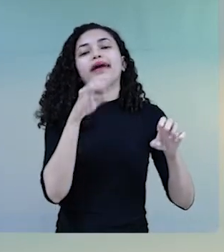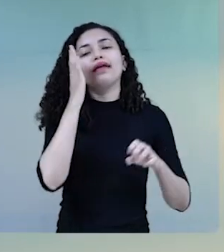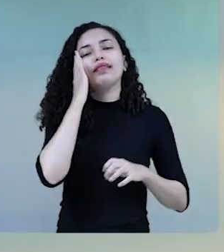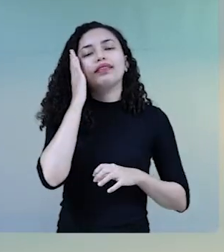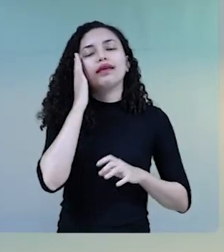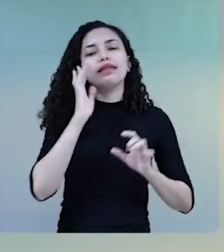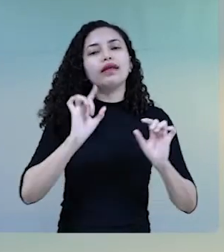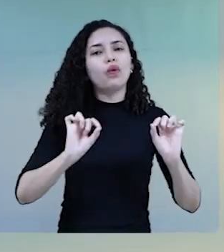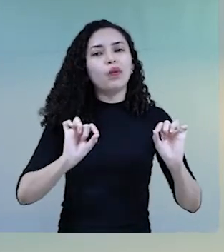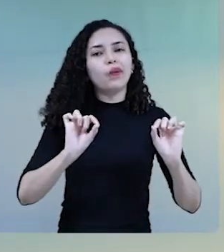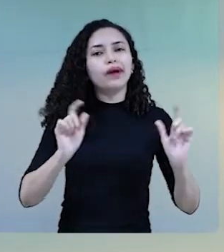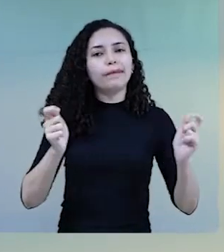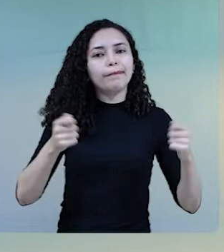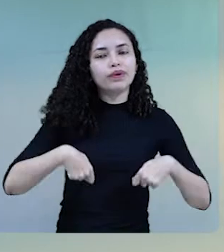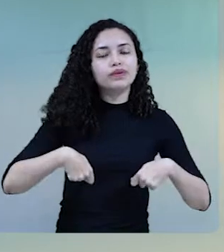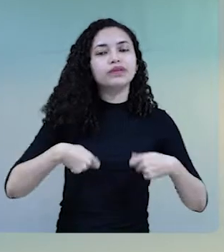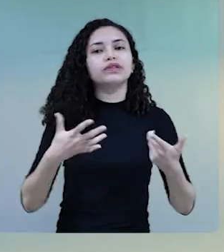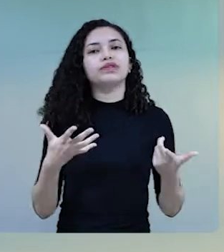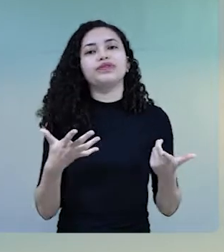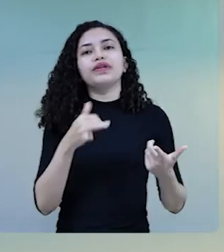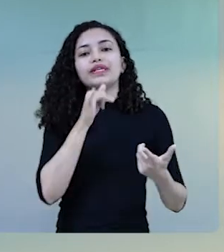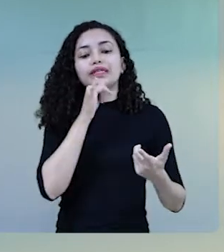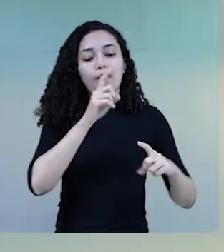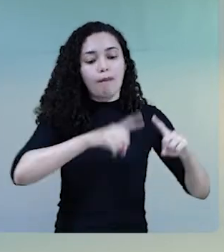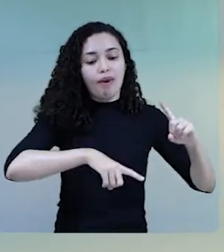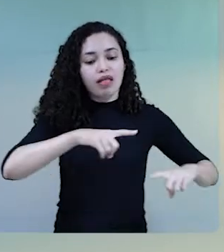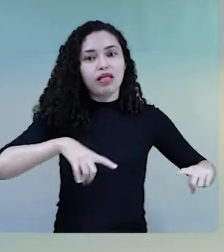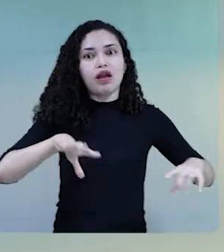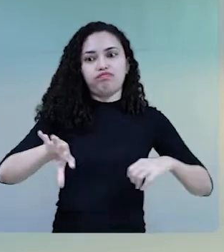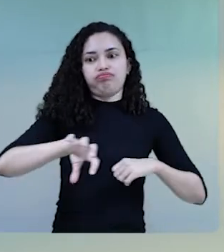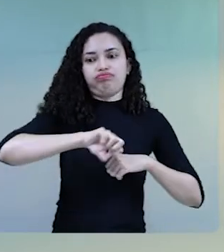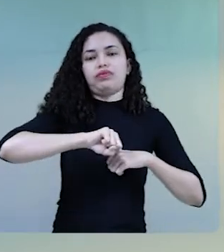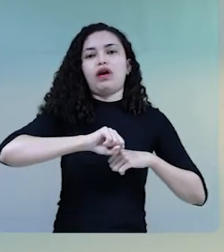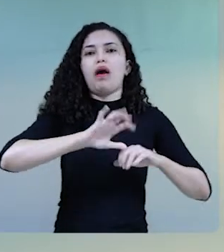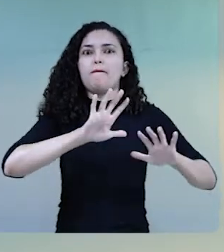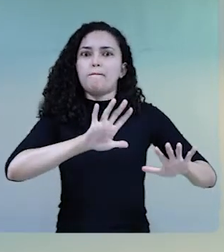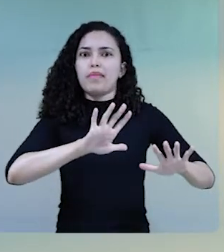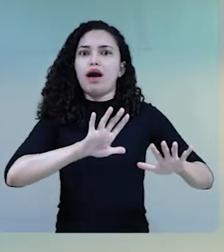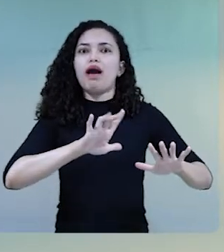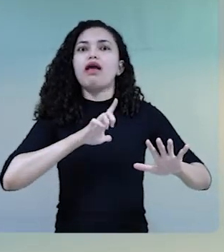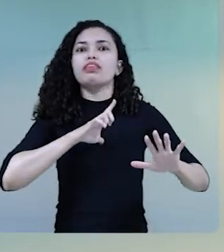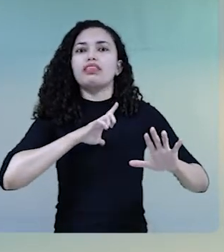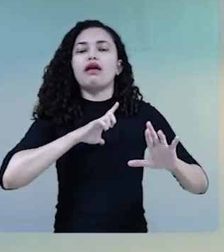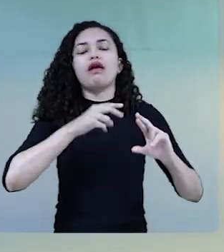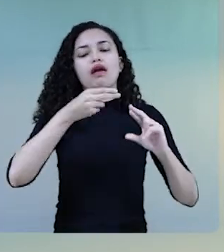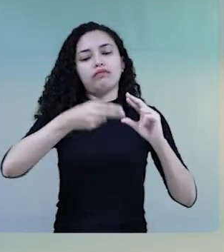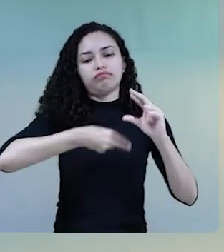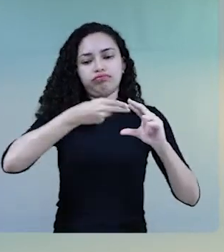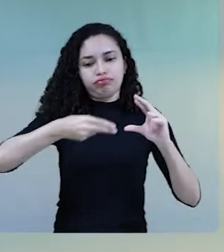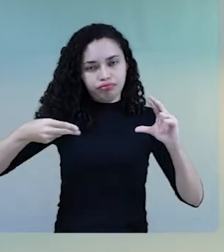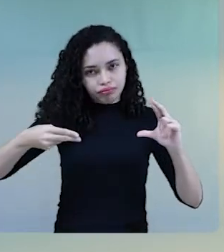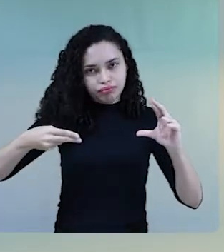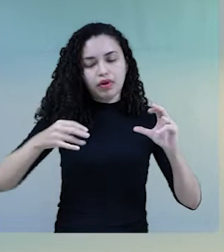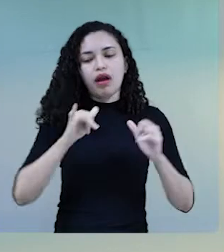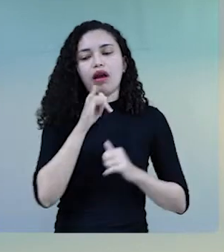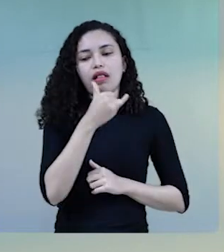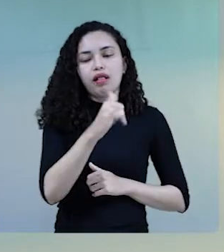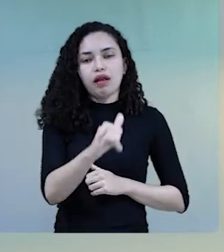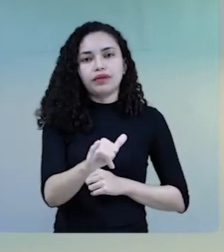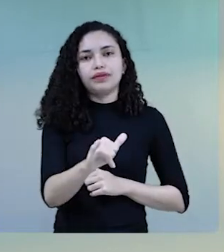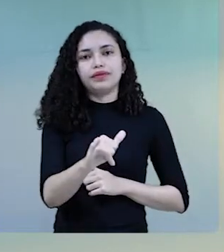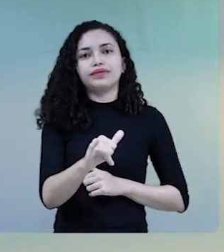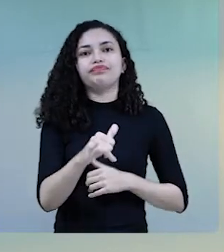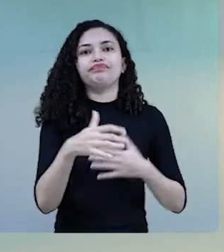que por mais que o material seja condutor, ele apresenta também o quê? Uma resistência o quê? Elétrica, tá certo? Então a gente